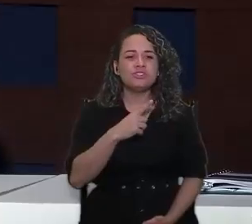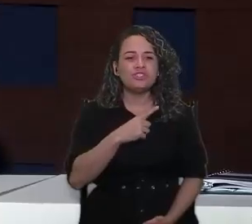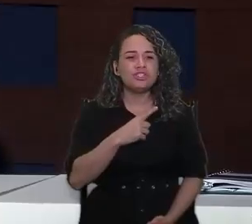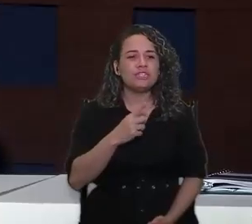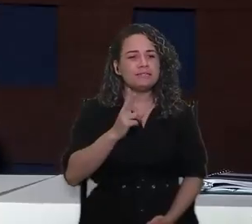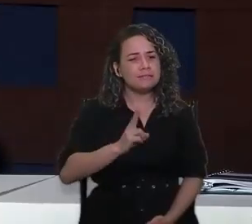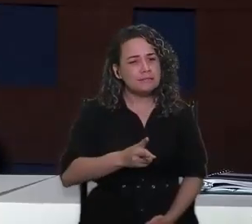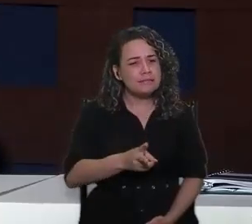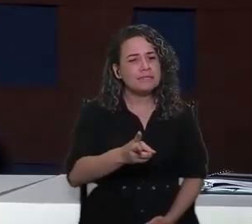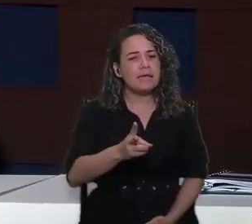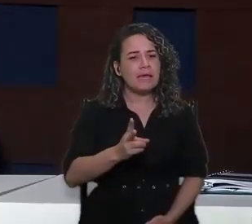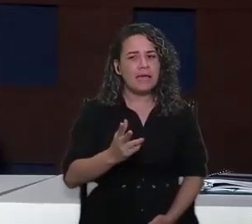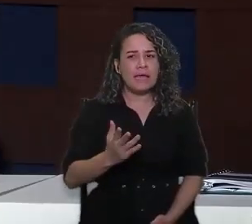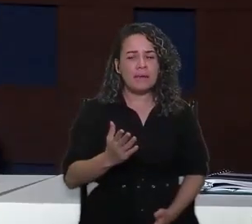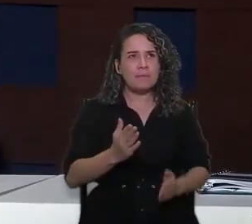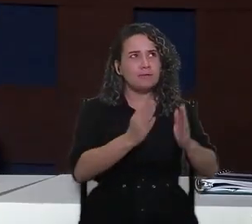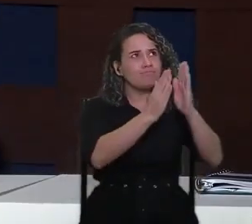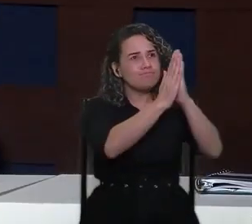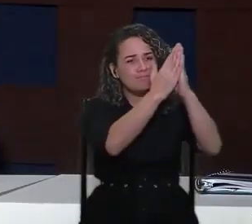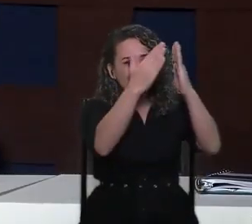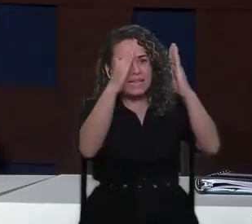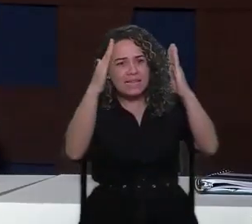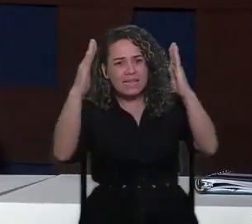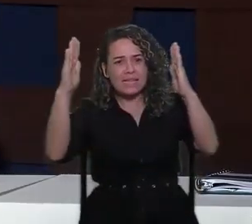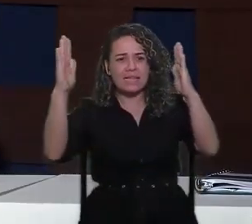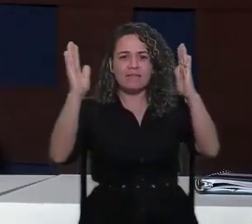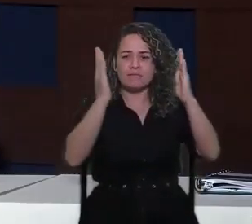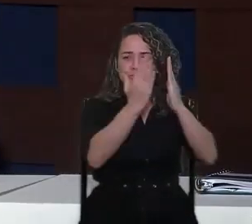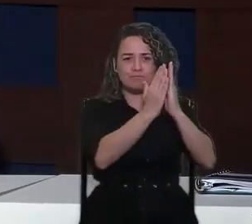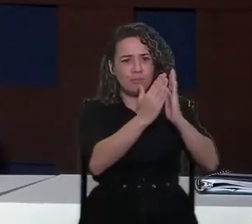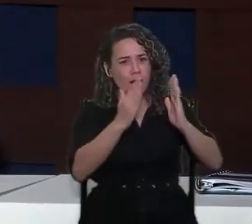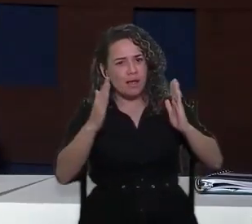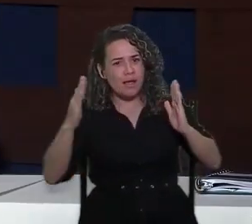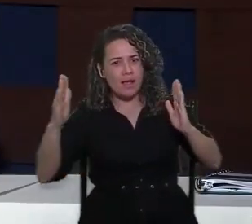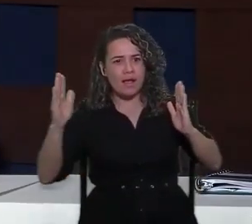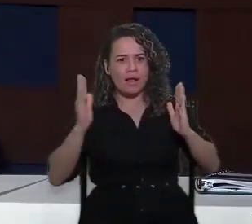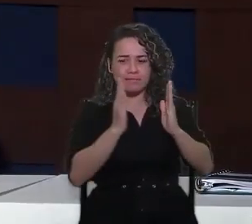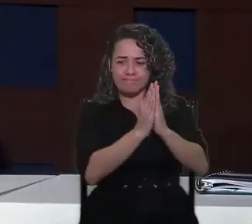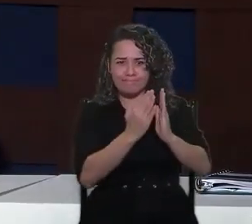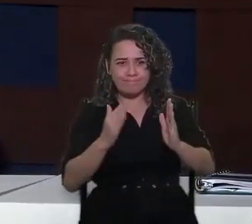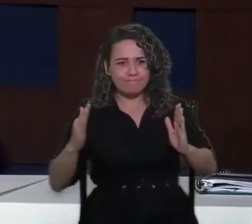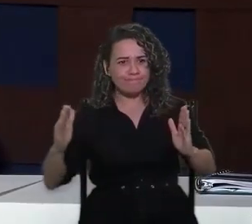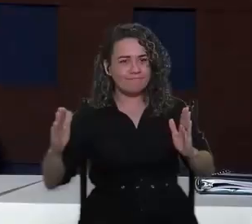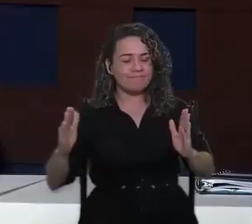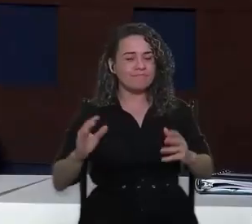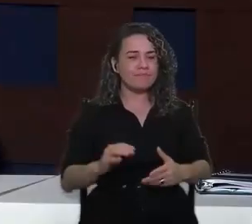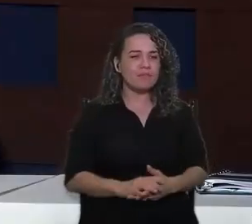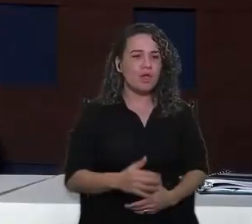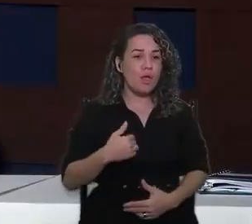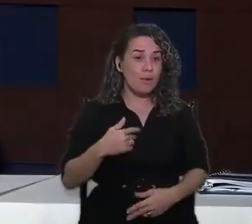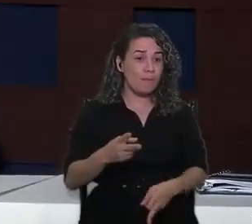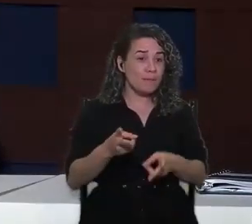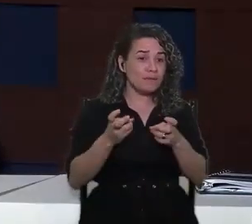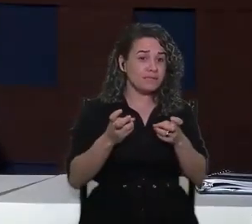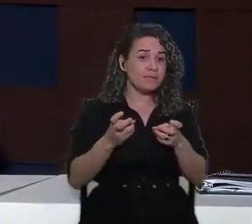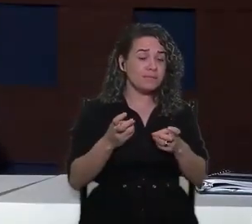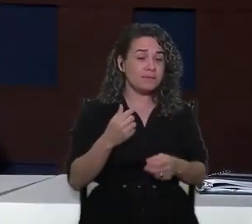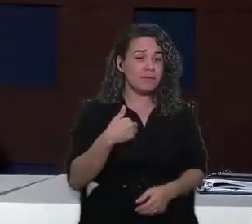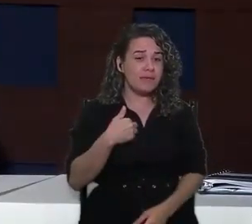havia em volta de mim muitos livros, e eu rapidamente percebi que o que eu mais gostava no